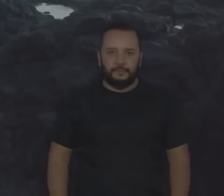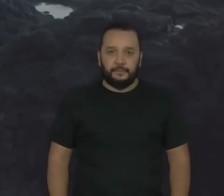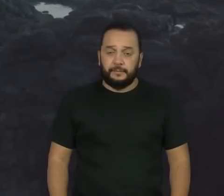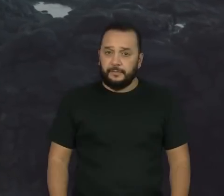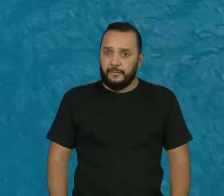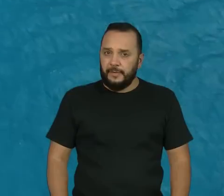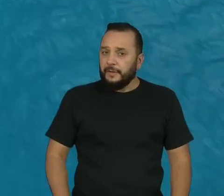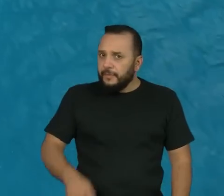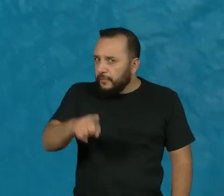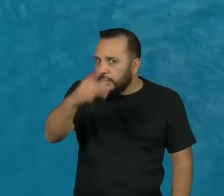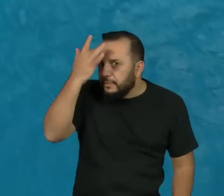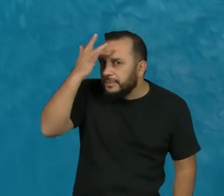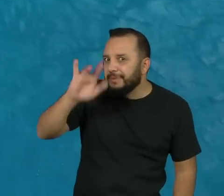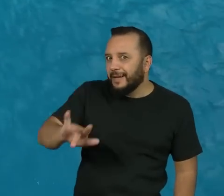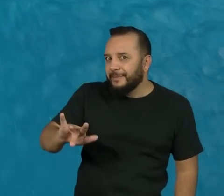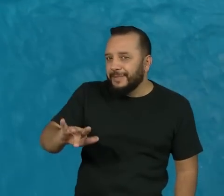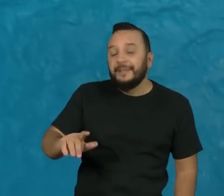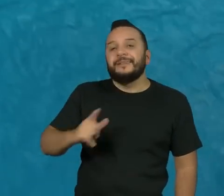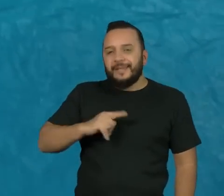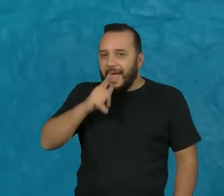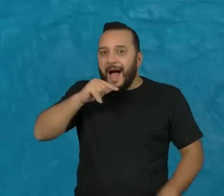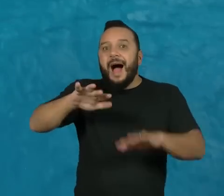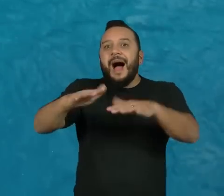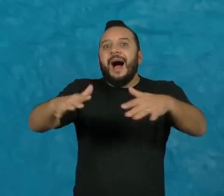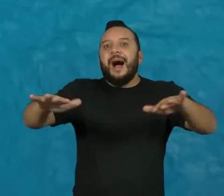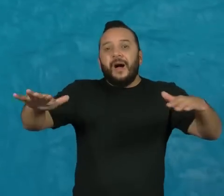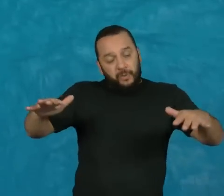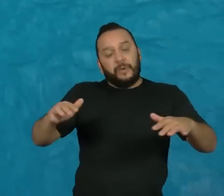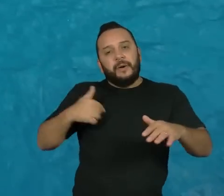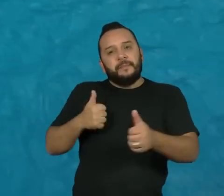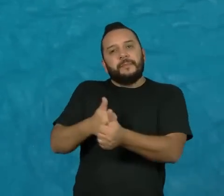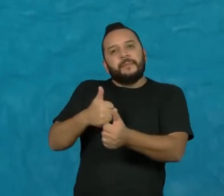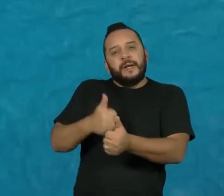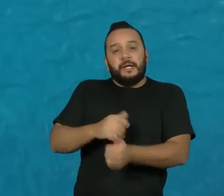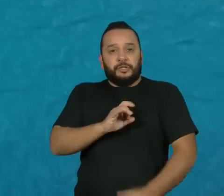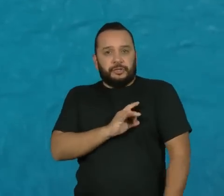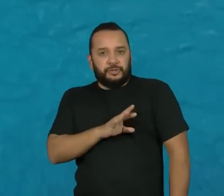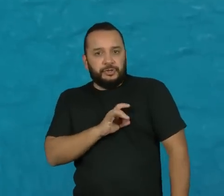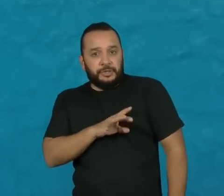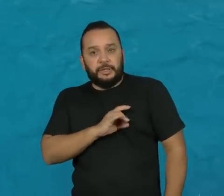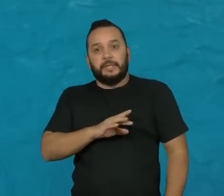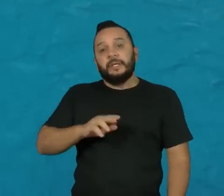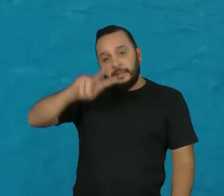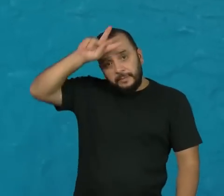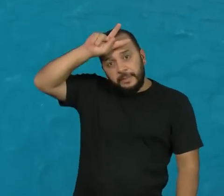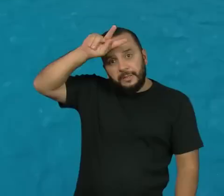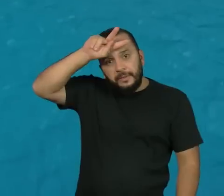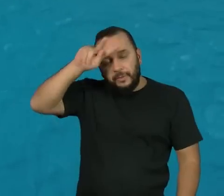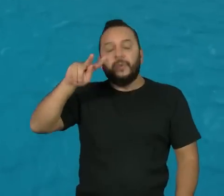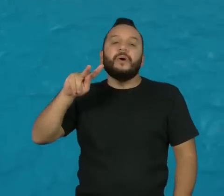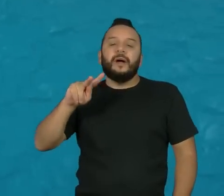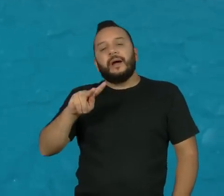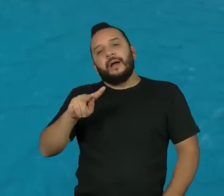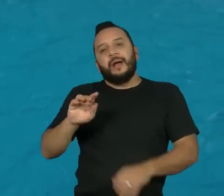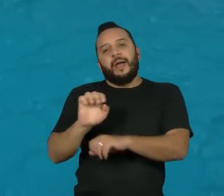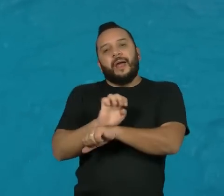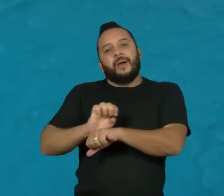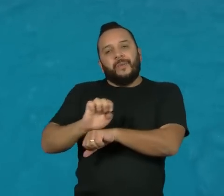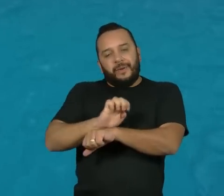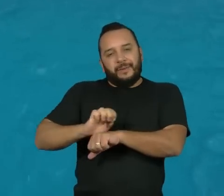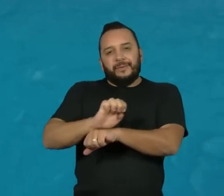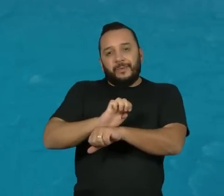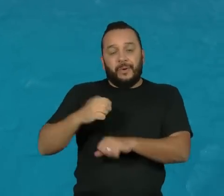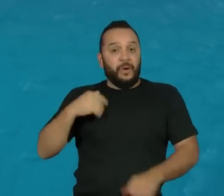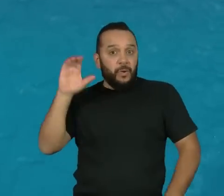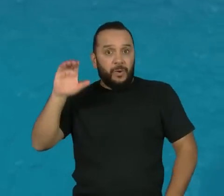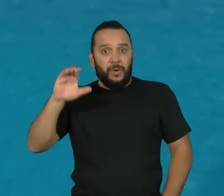Poucos sabem, mas as águas que banham o Chile, o Peru, o Equador e a Colômbia são mais altas que as do Brasil, da